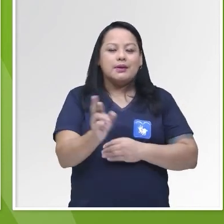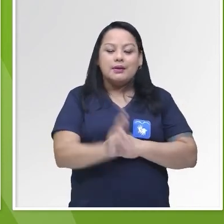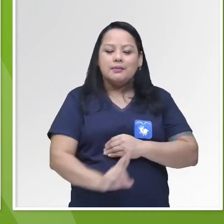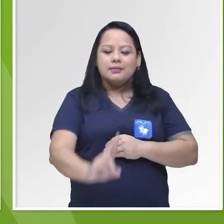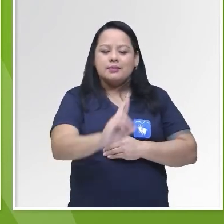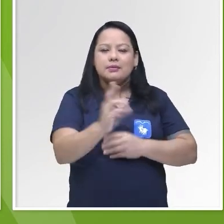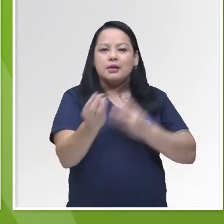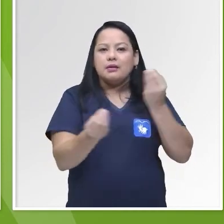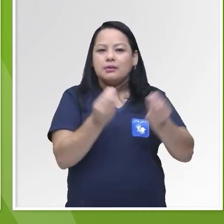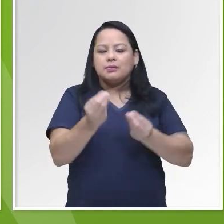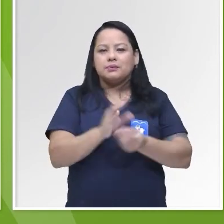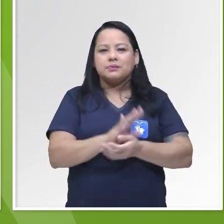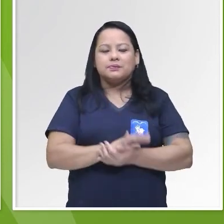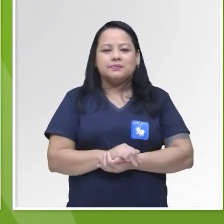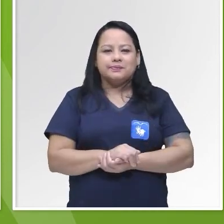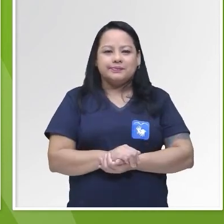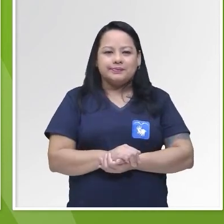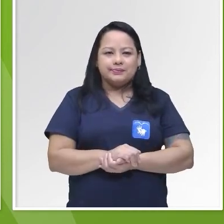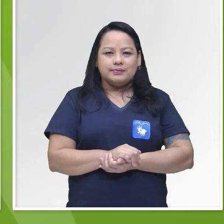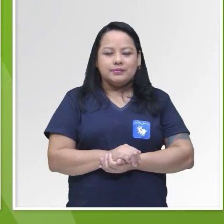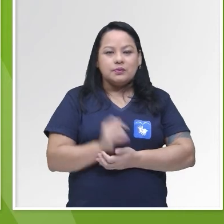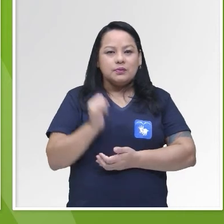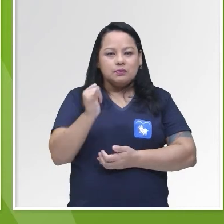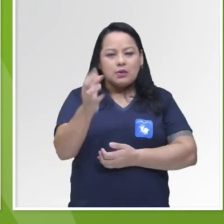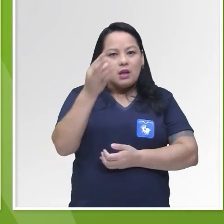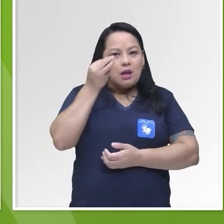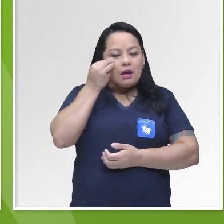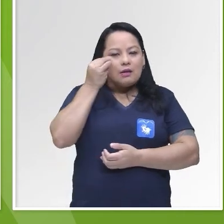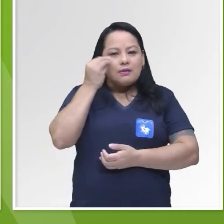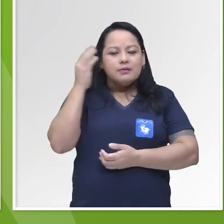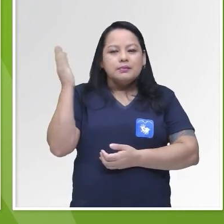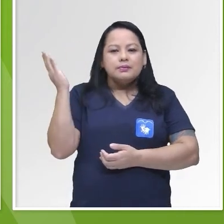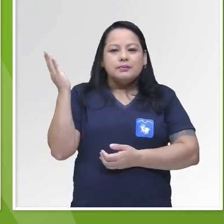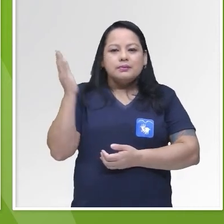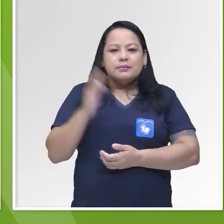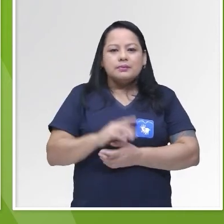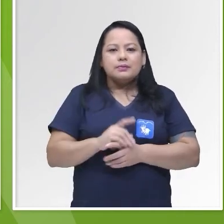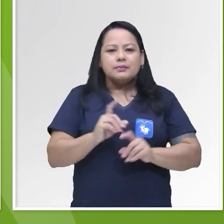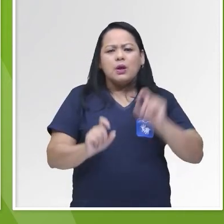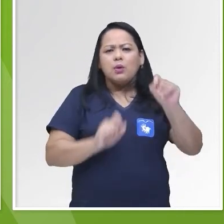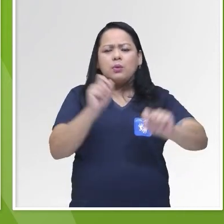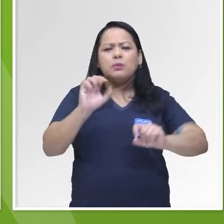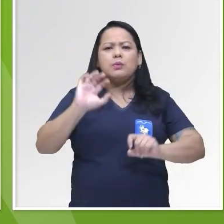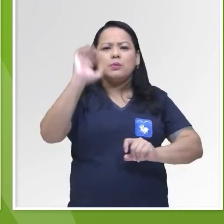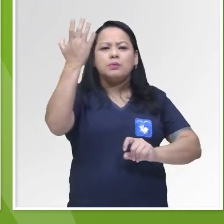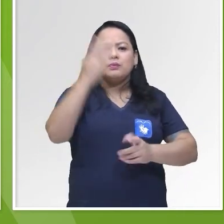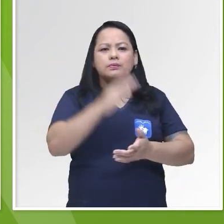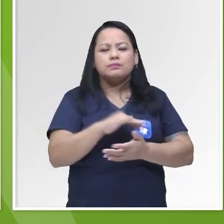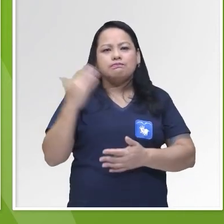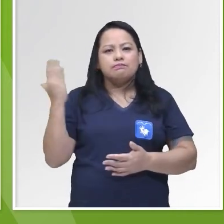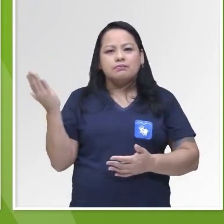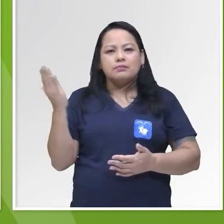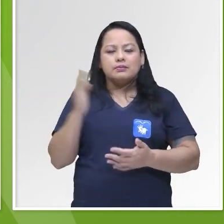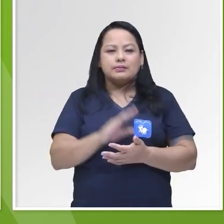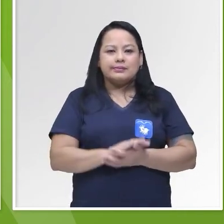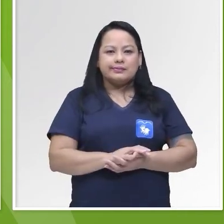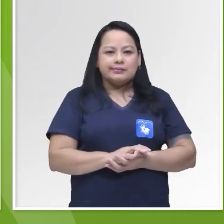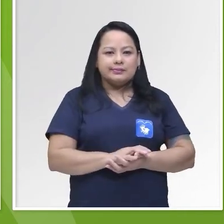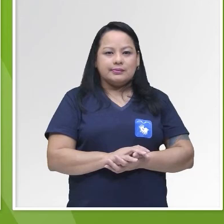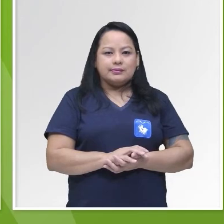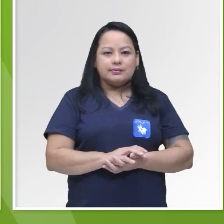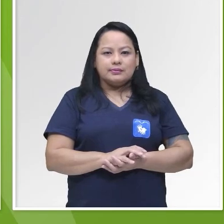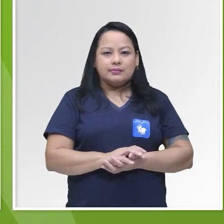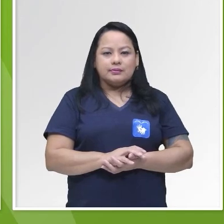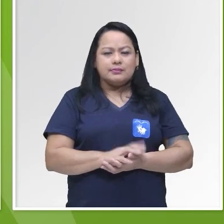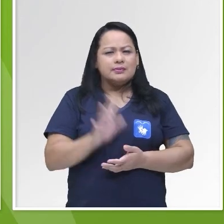Representando assim, né? Então, observem aí, ó, o que está acontecendo aqui, gente? Alguém